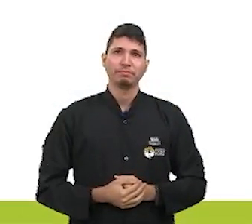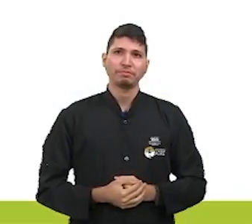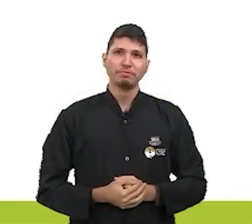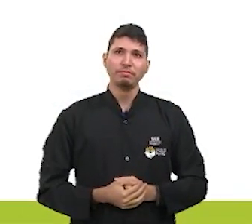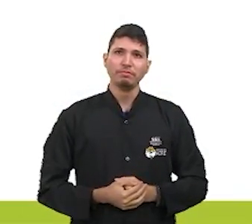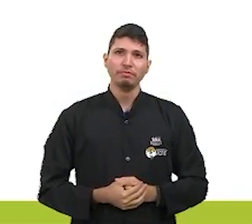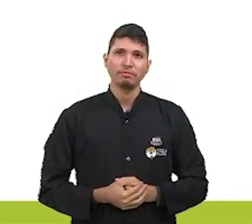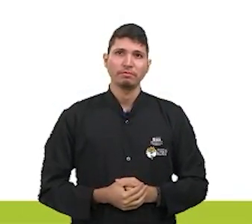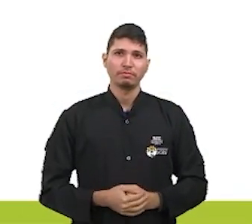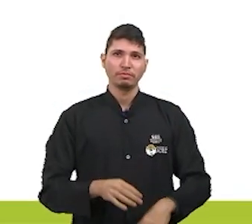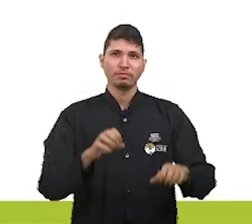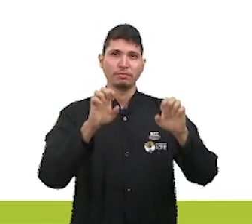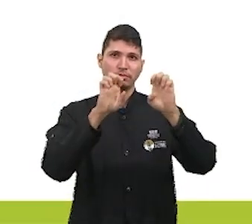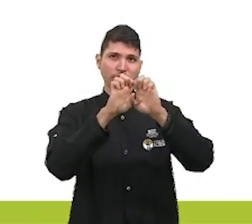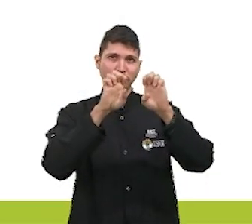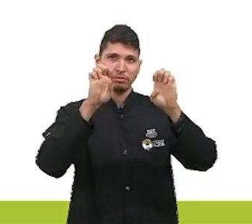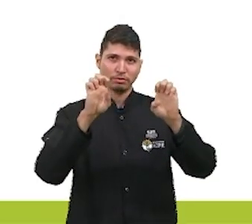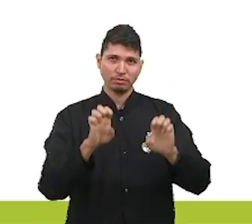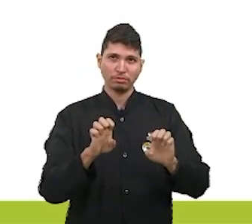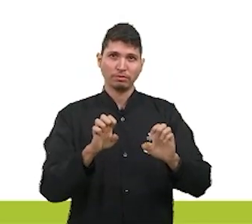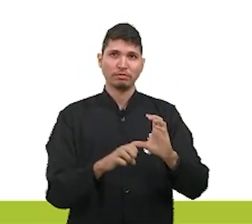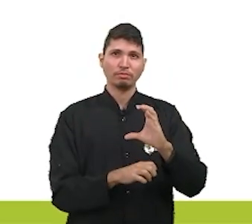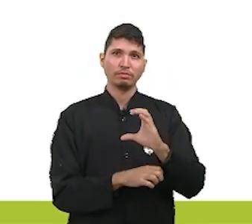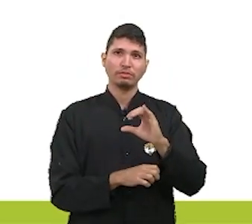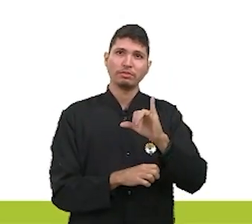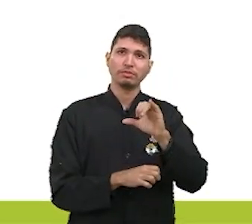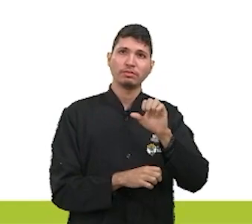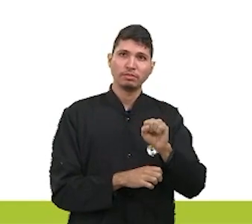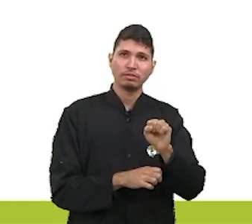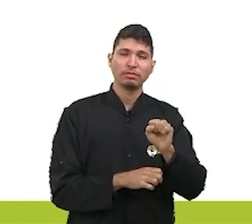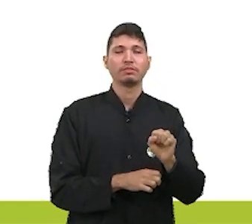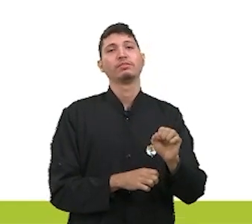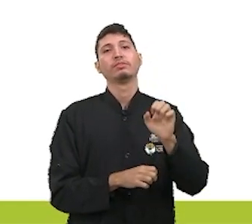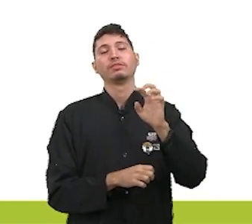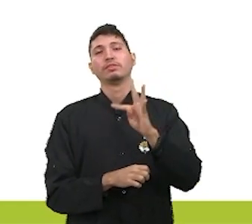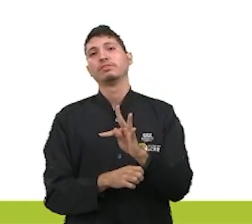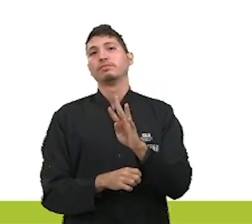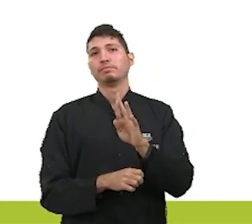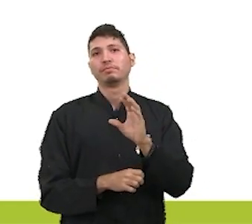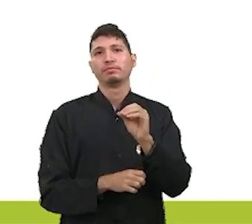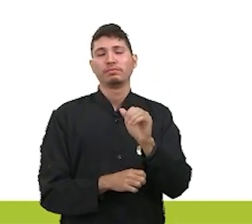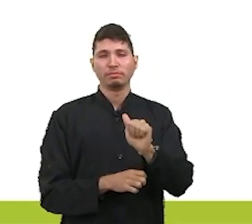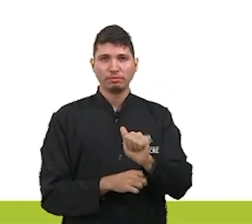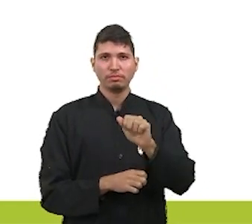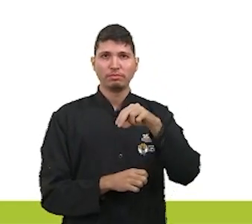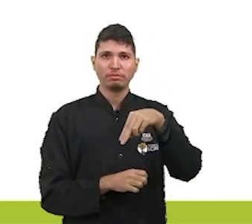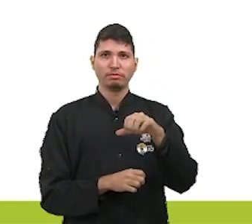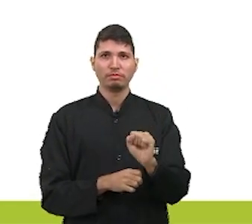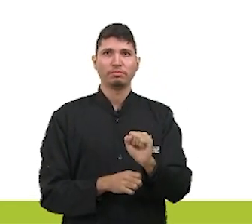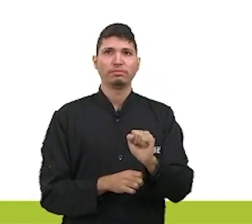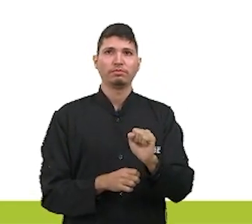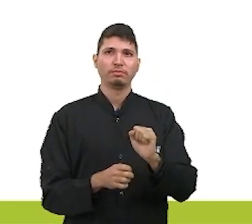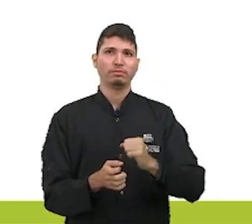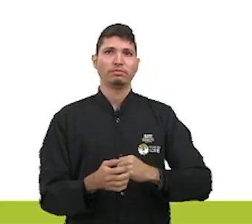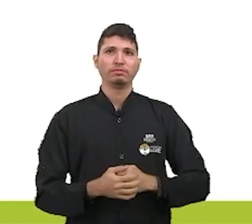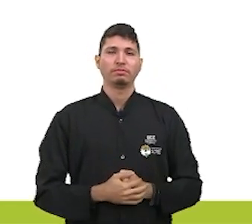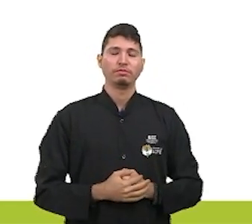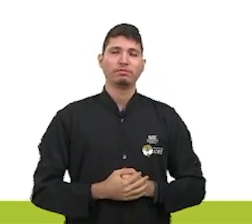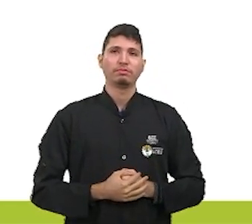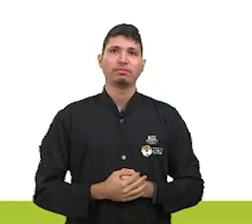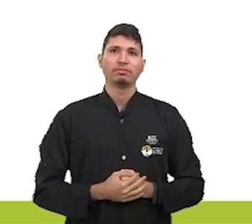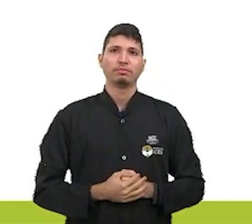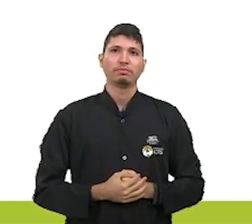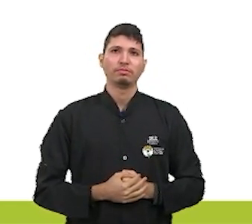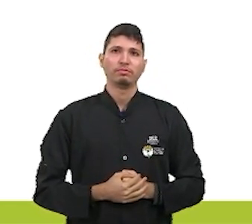Quando a estrutura ela for considerada cis e trans, coloquei aqui 2 exemplos para vocês. Se